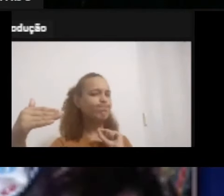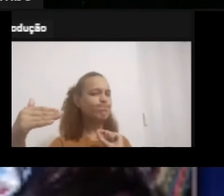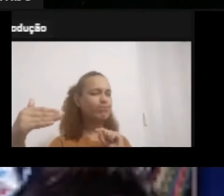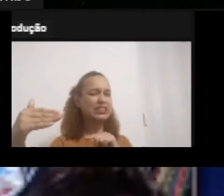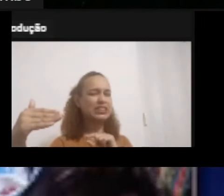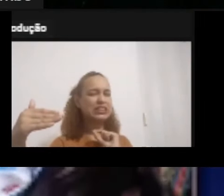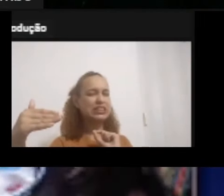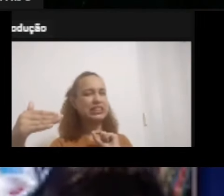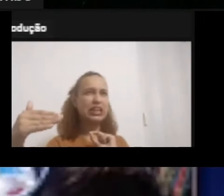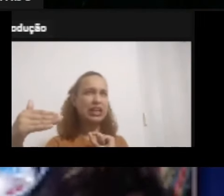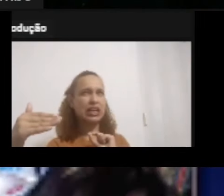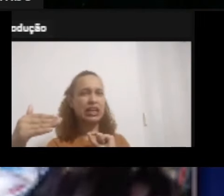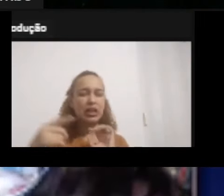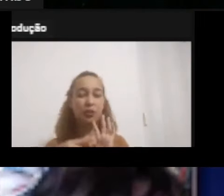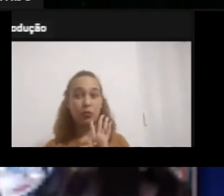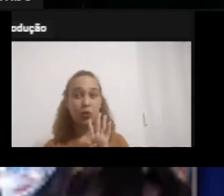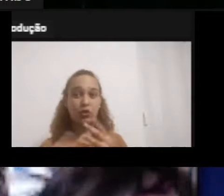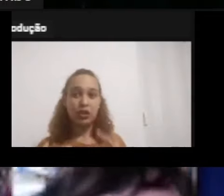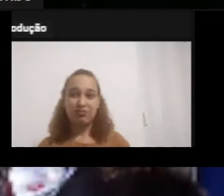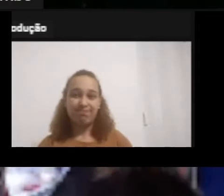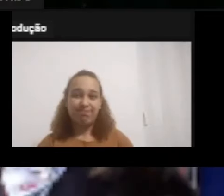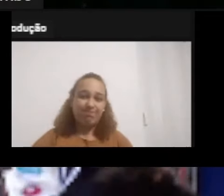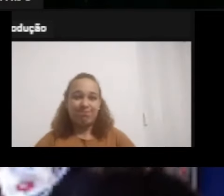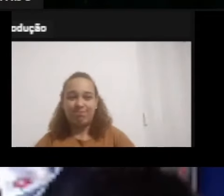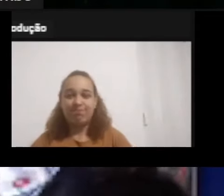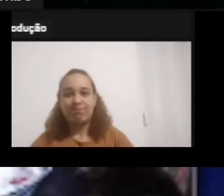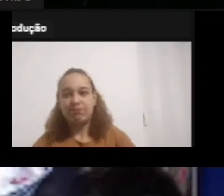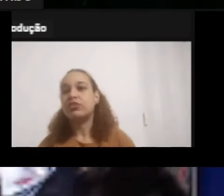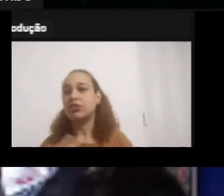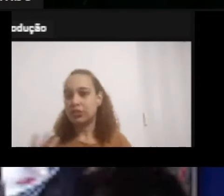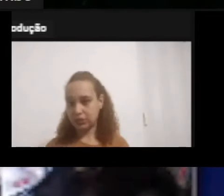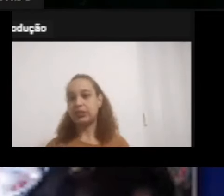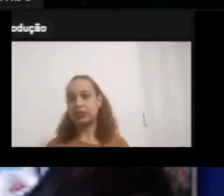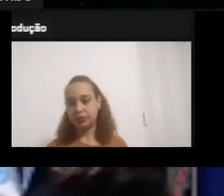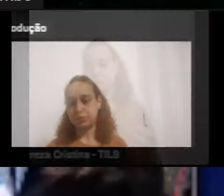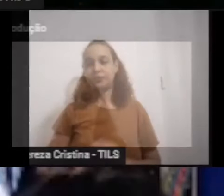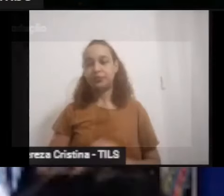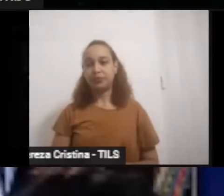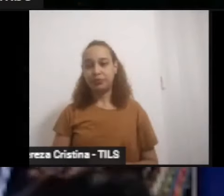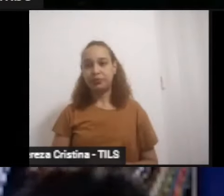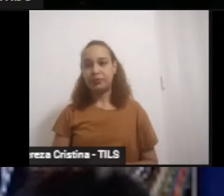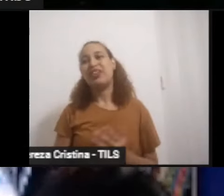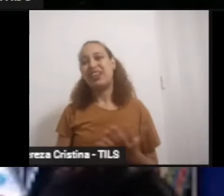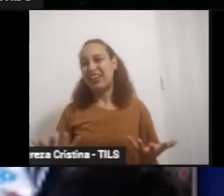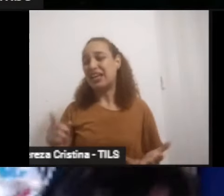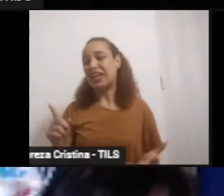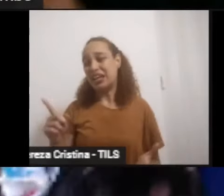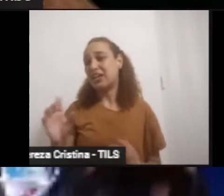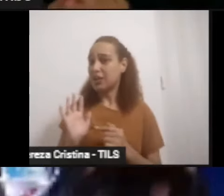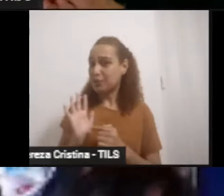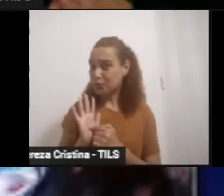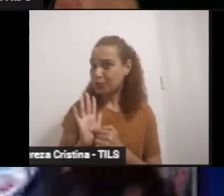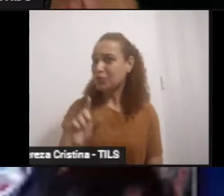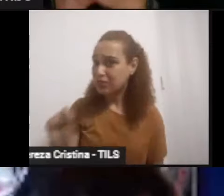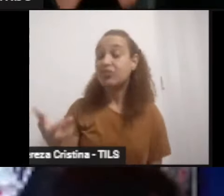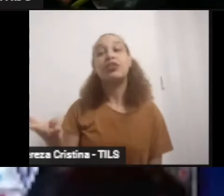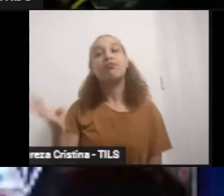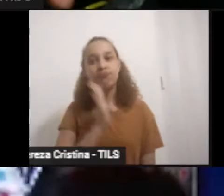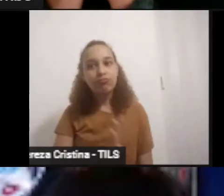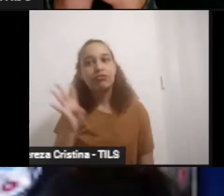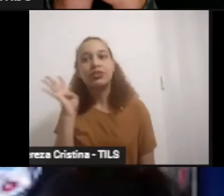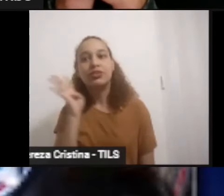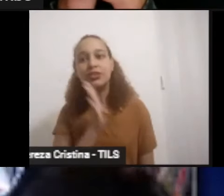situação de apreensão, Agressividade, né? de agressividade. Isso. Ela fez essa leitura ali que eu achei muito legal. E